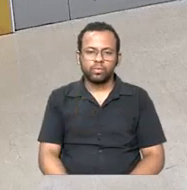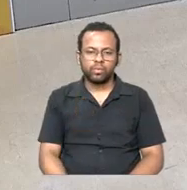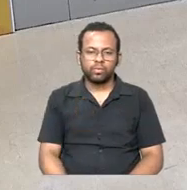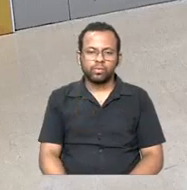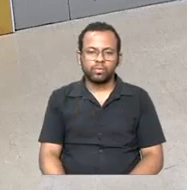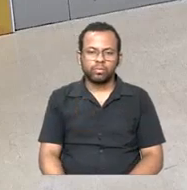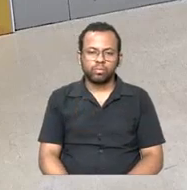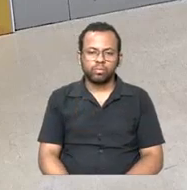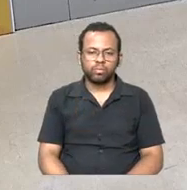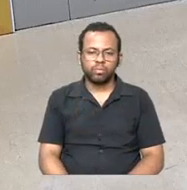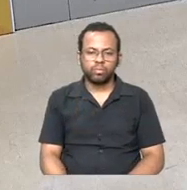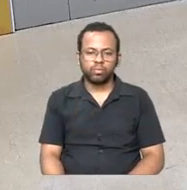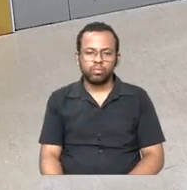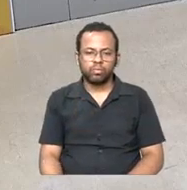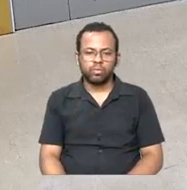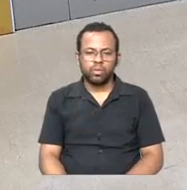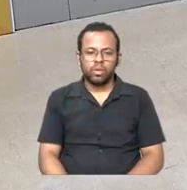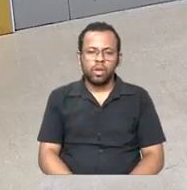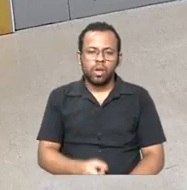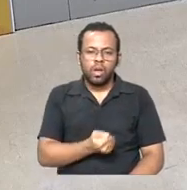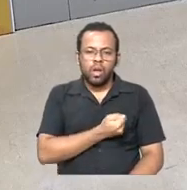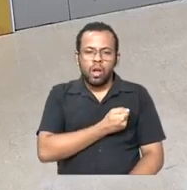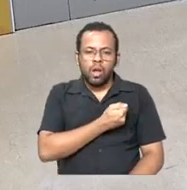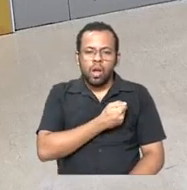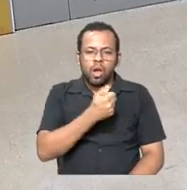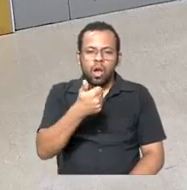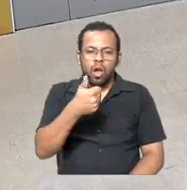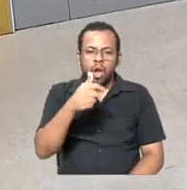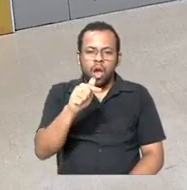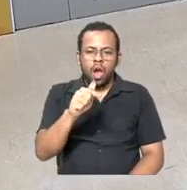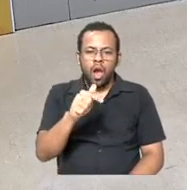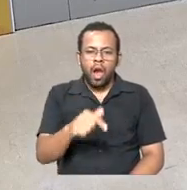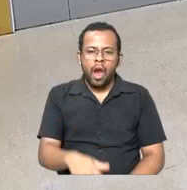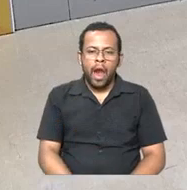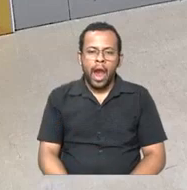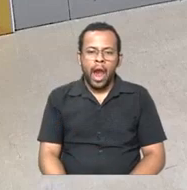sobe 51 e sobe 17 17